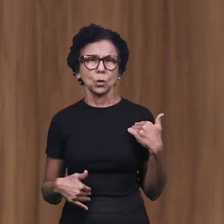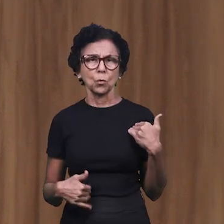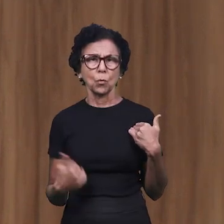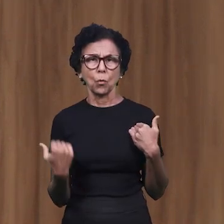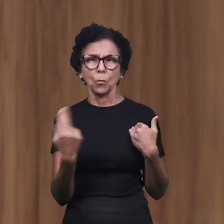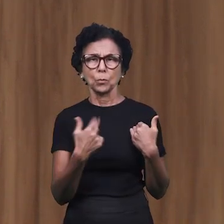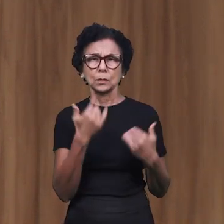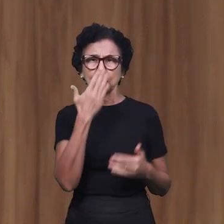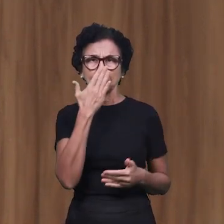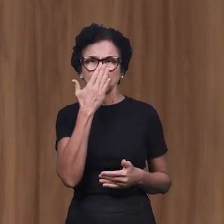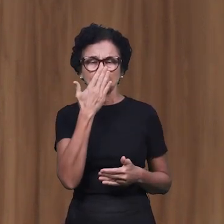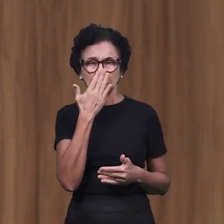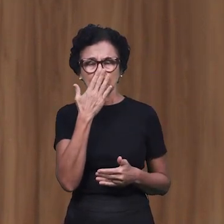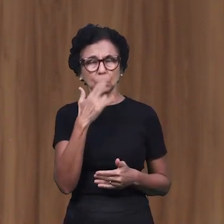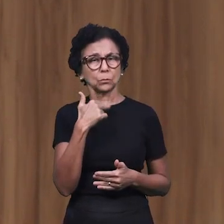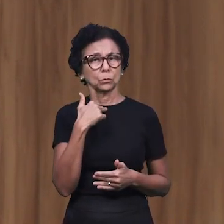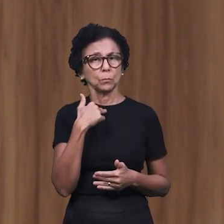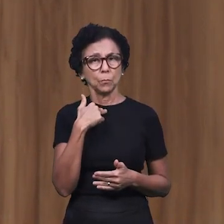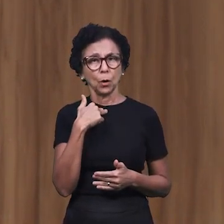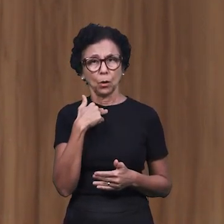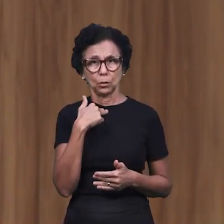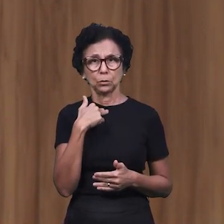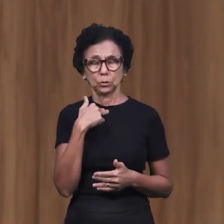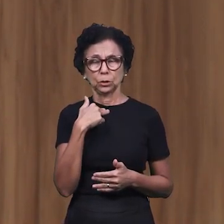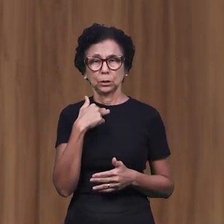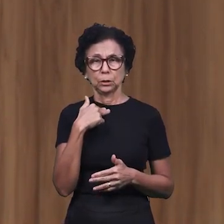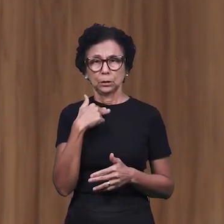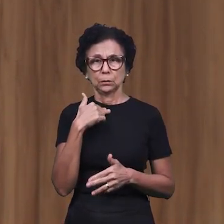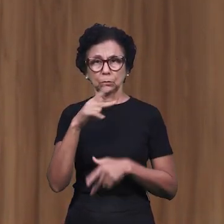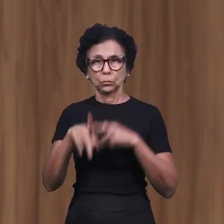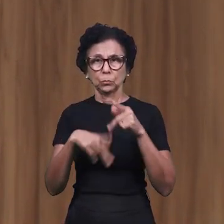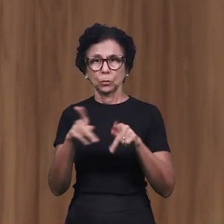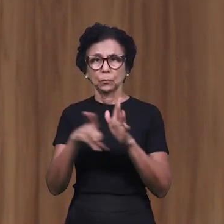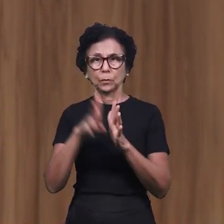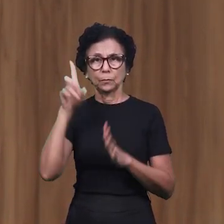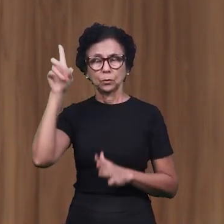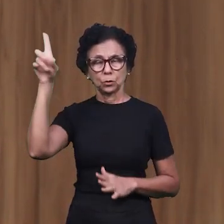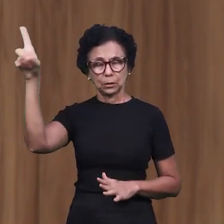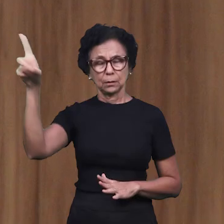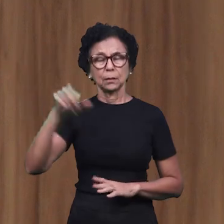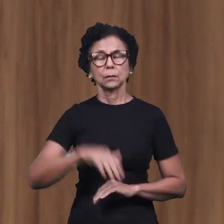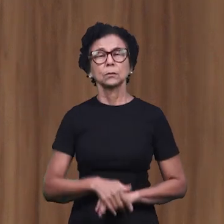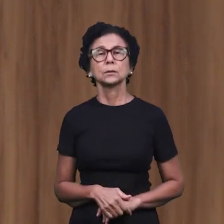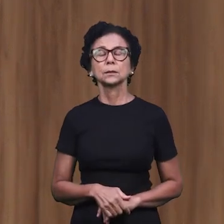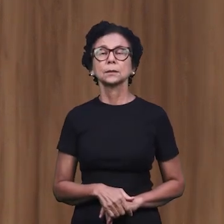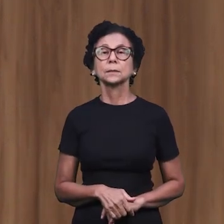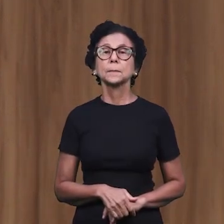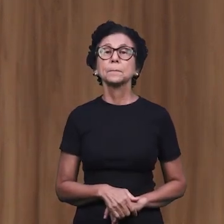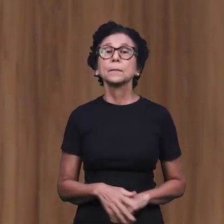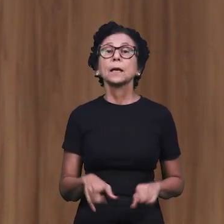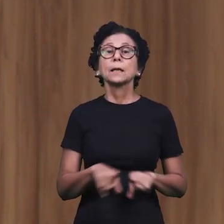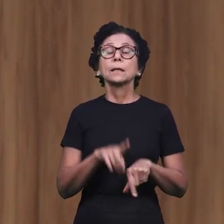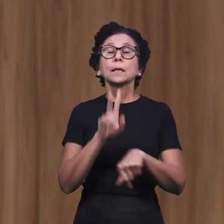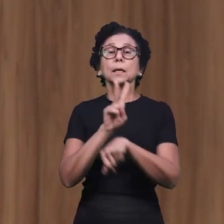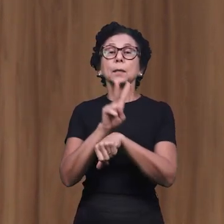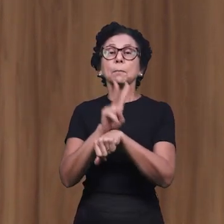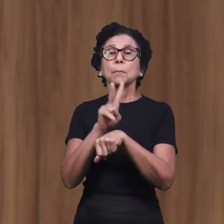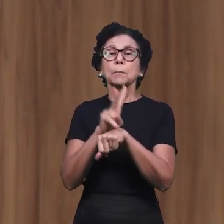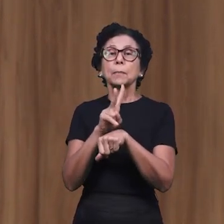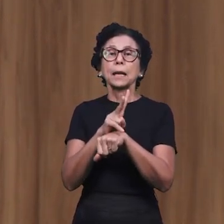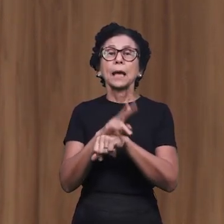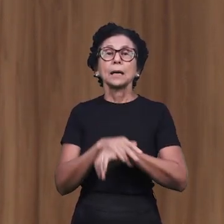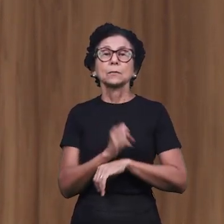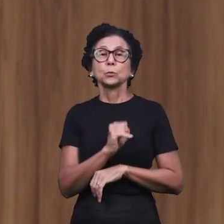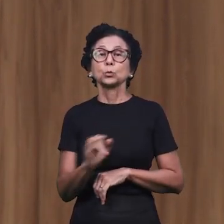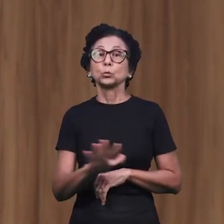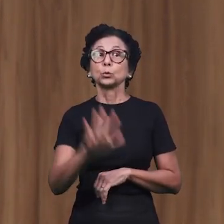pode existir no meio do povo de Deus. Aqui, a partir do 15 em diante, vai dizendo isso. Empréstimos com usura,